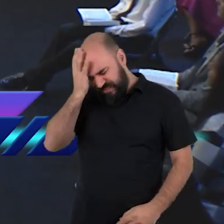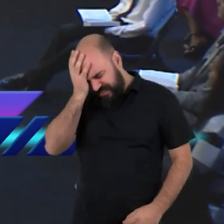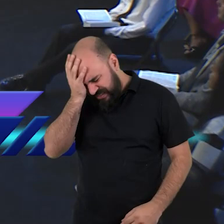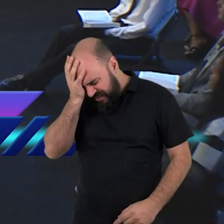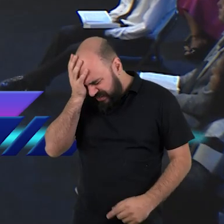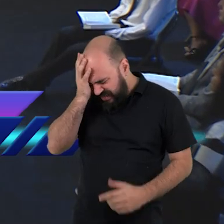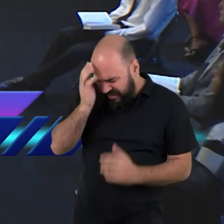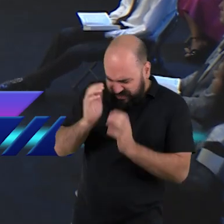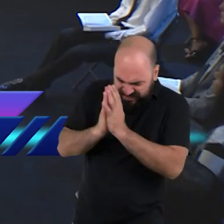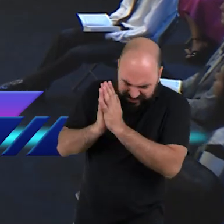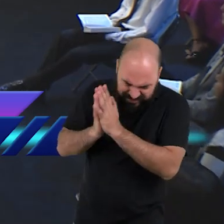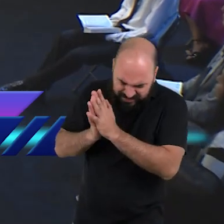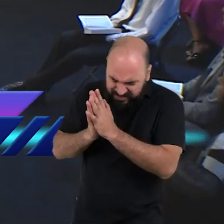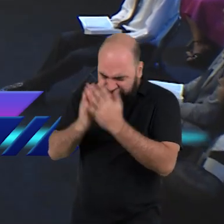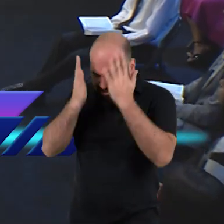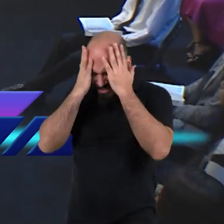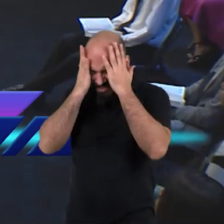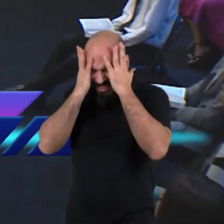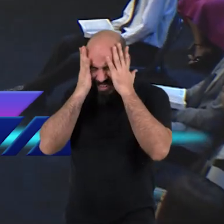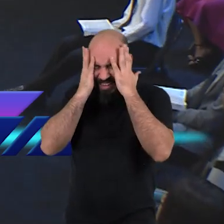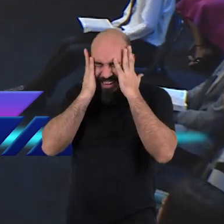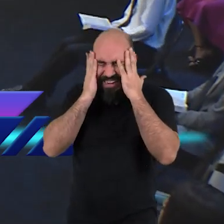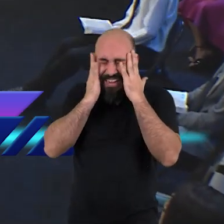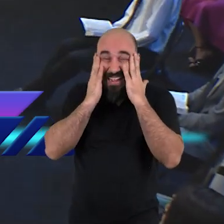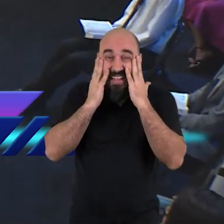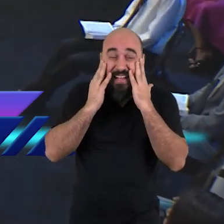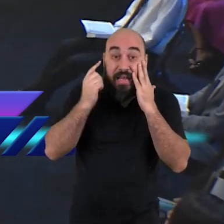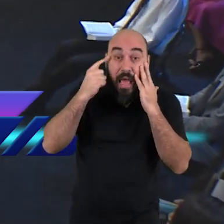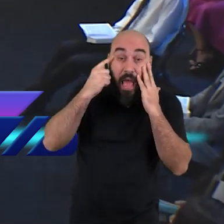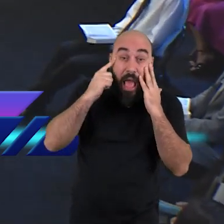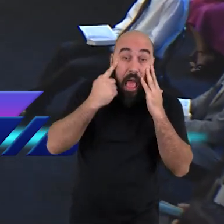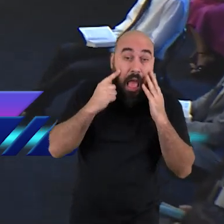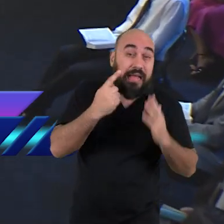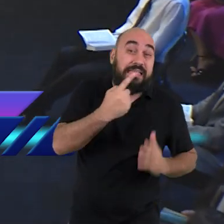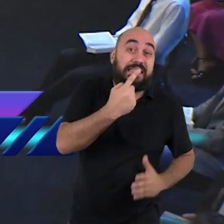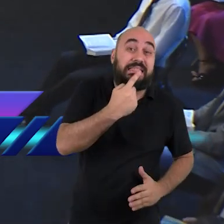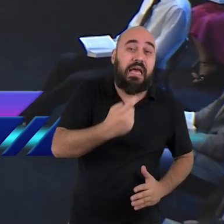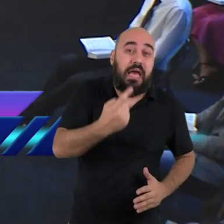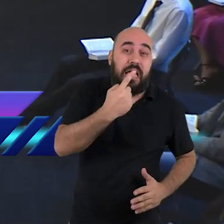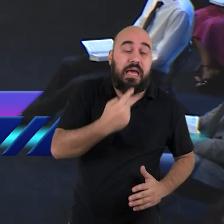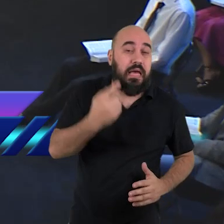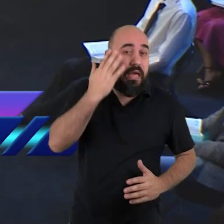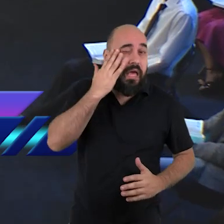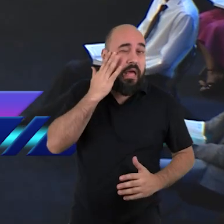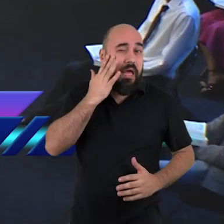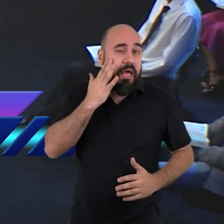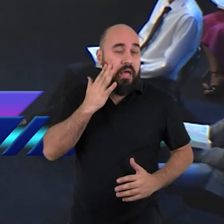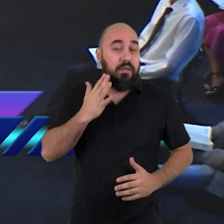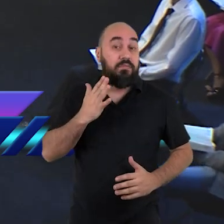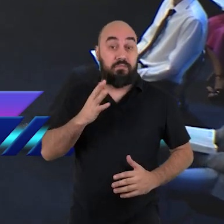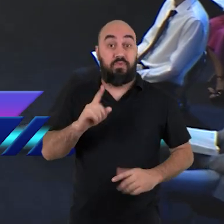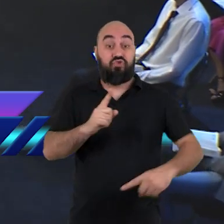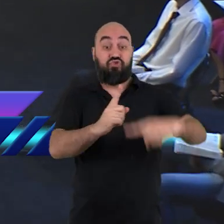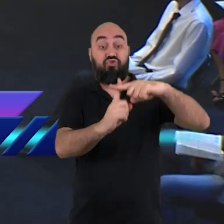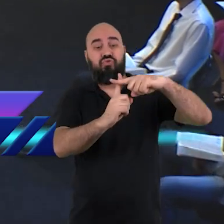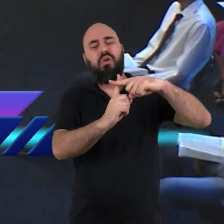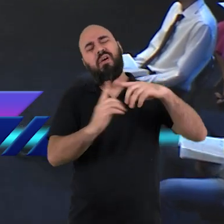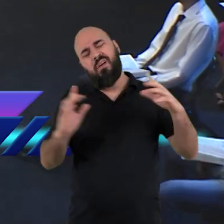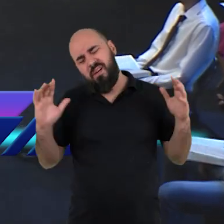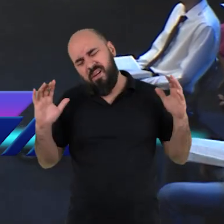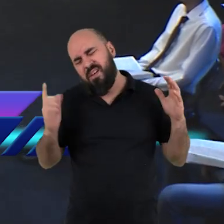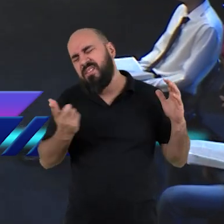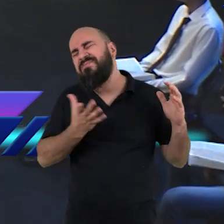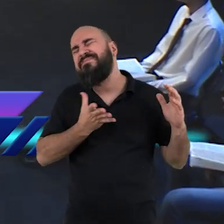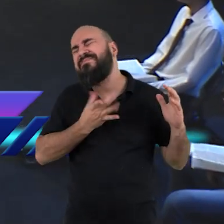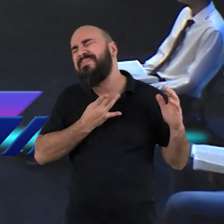De tanta angústia que ele estava passando. Aquilo era real, aquilo era visível. Quando Jesus falou assim, tenho sede, na cruz, ele estava com sede